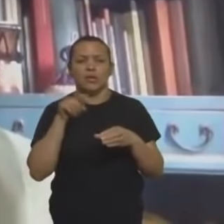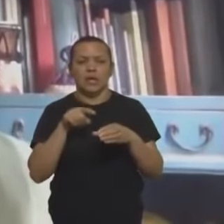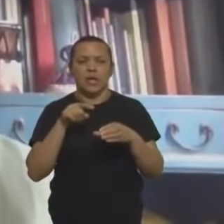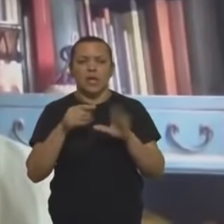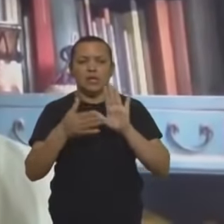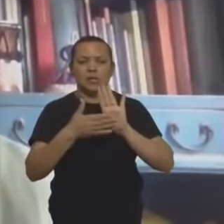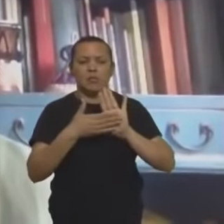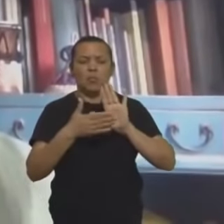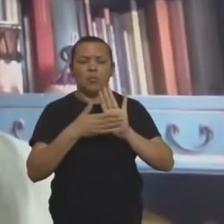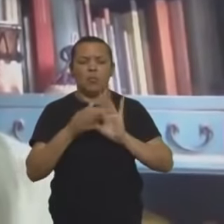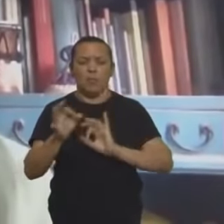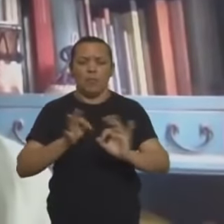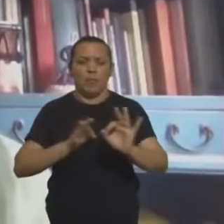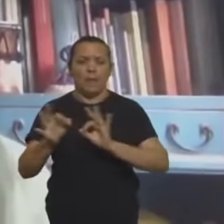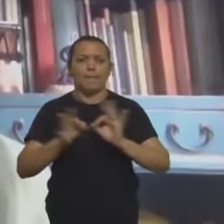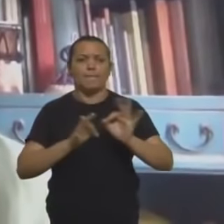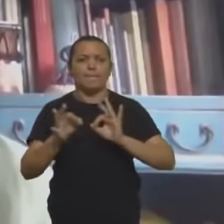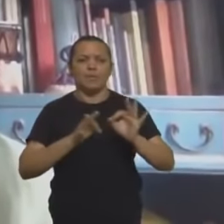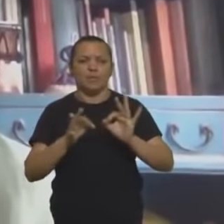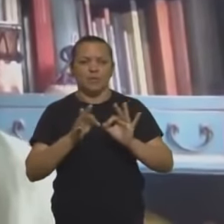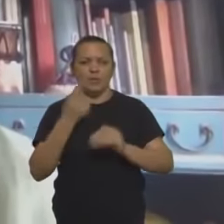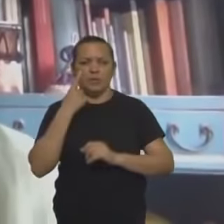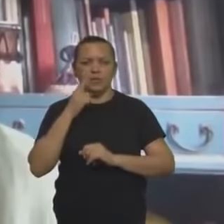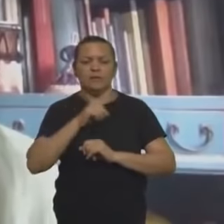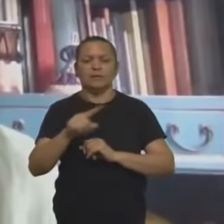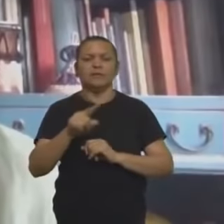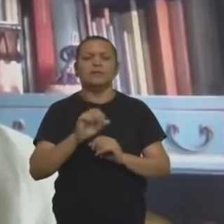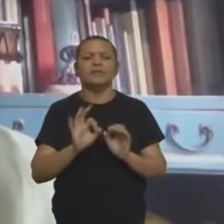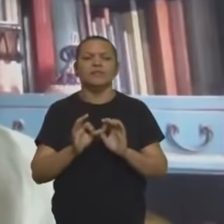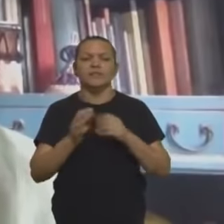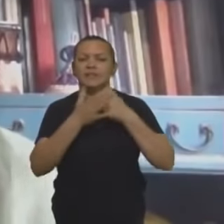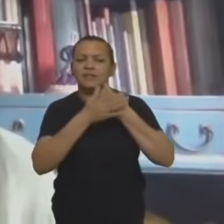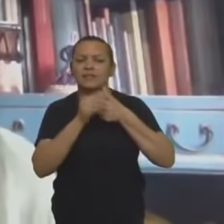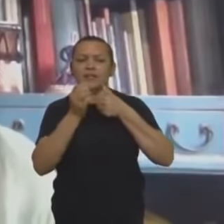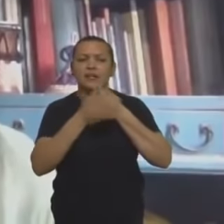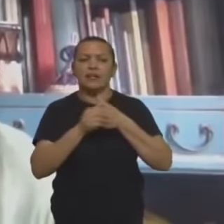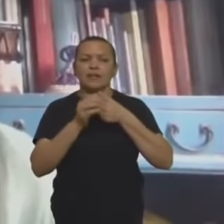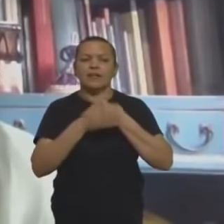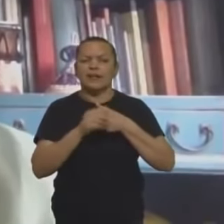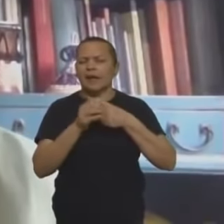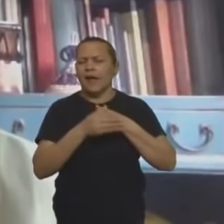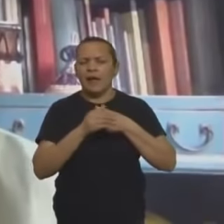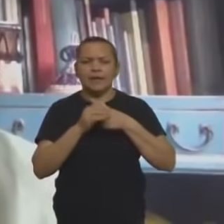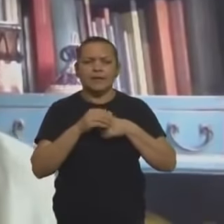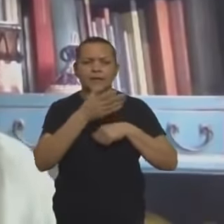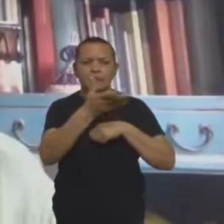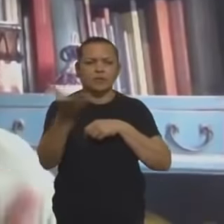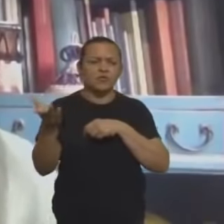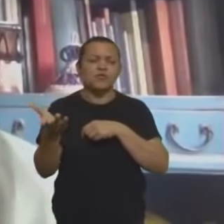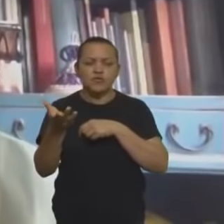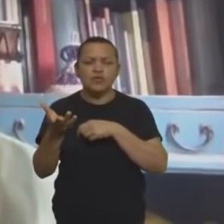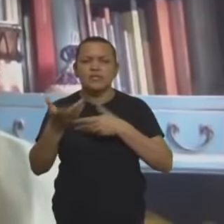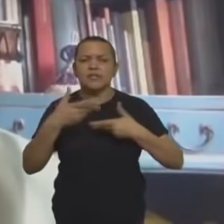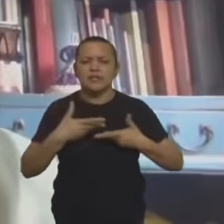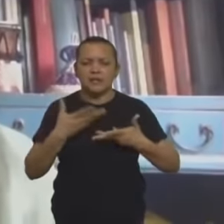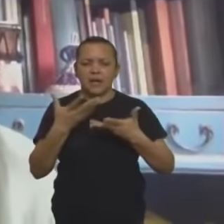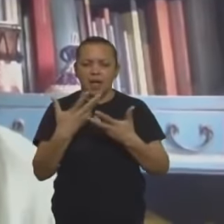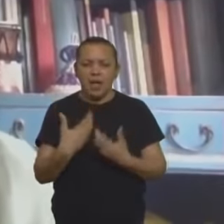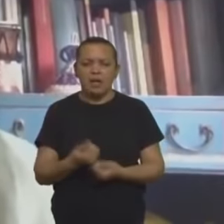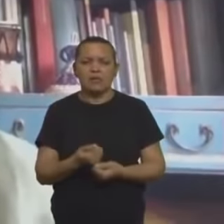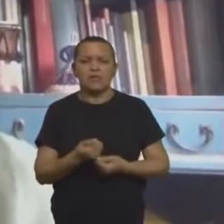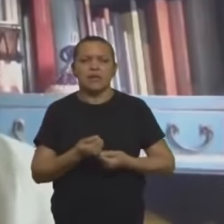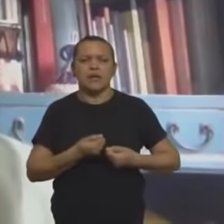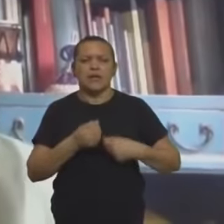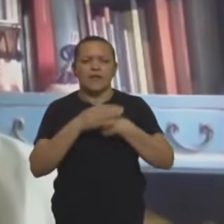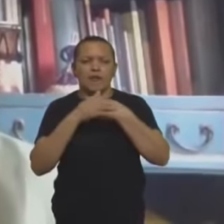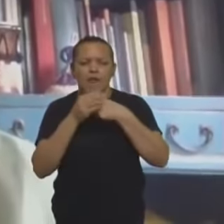de um projeto, né, que com muito carinho, acho que dado por vocês e recebido por nós, projeto